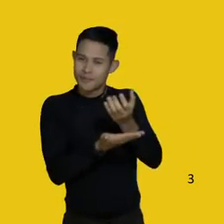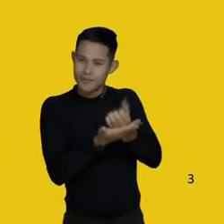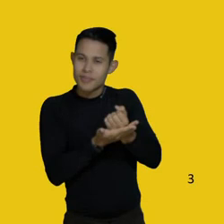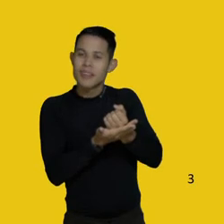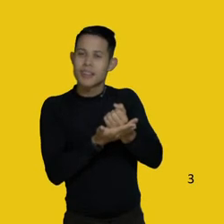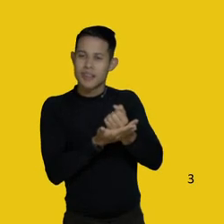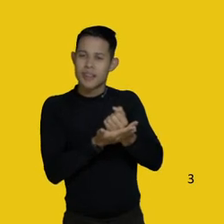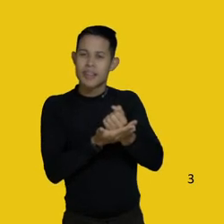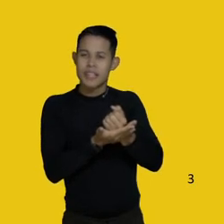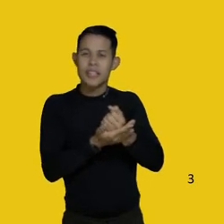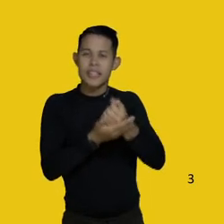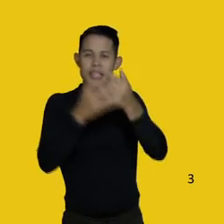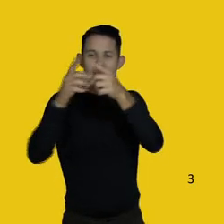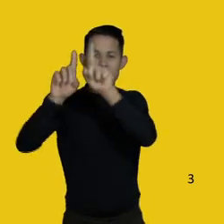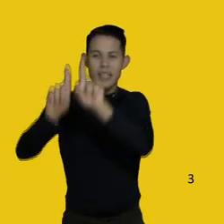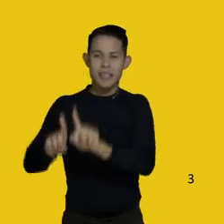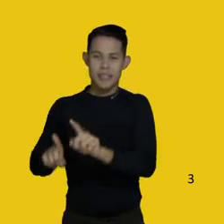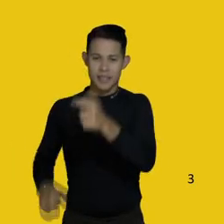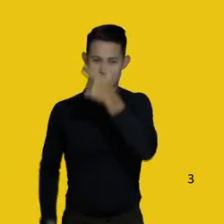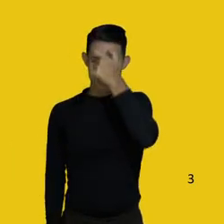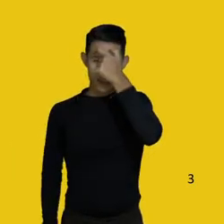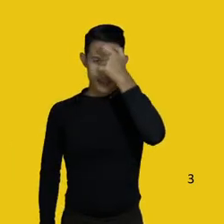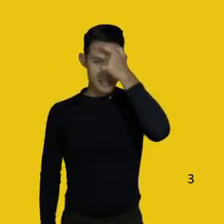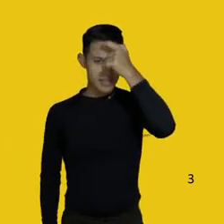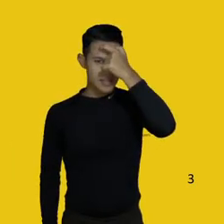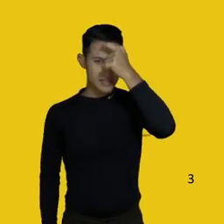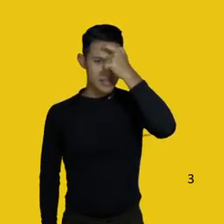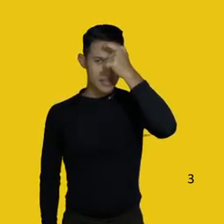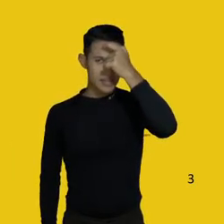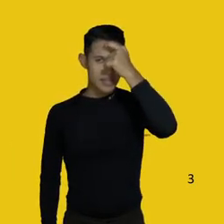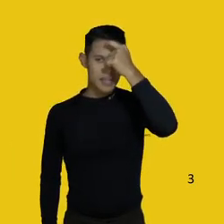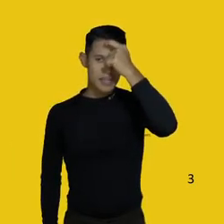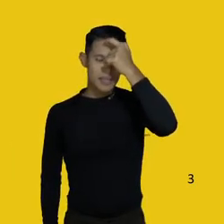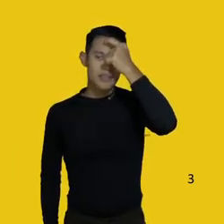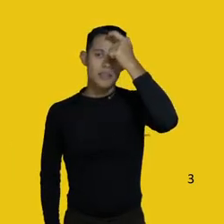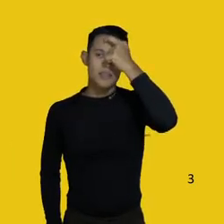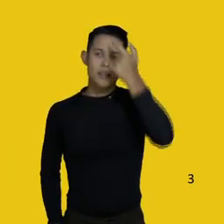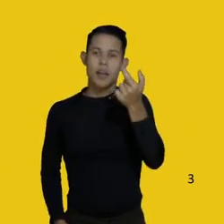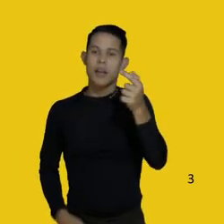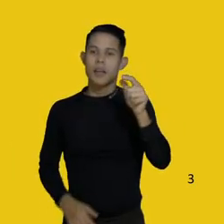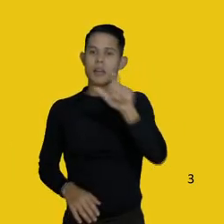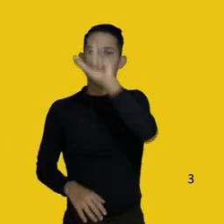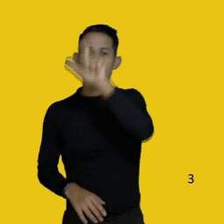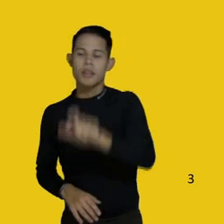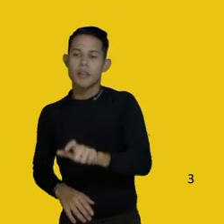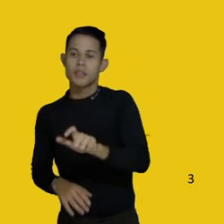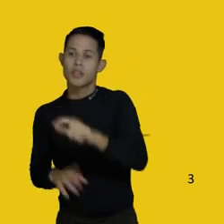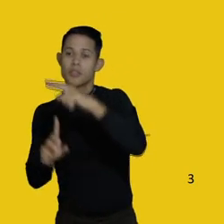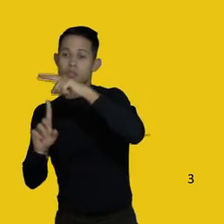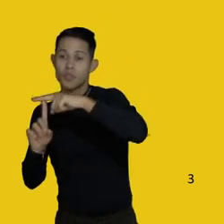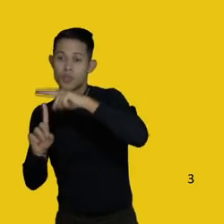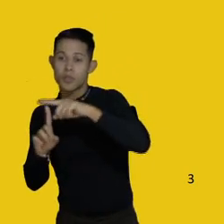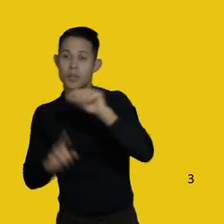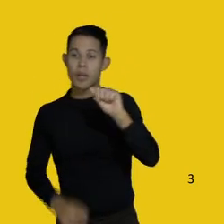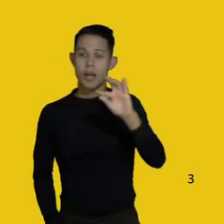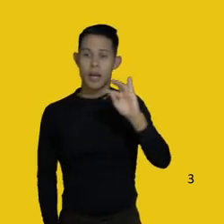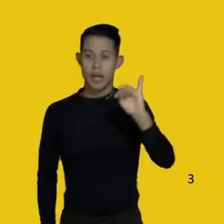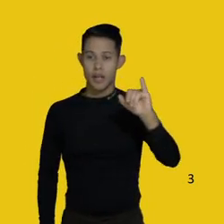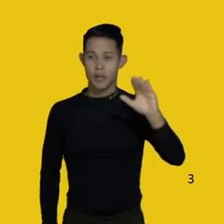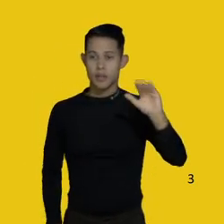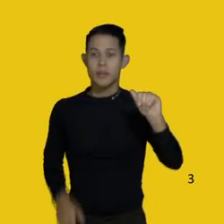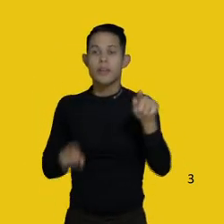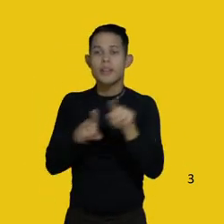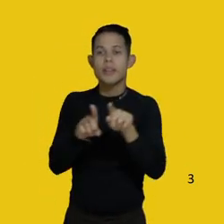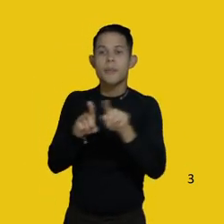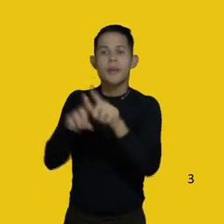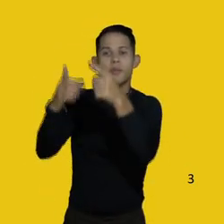então a gente vê bem a diferença né uma criança típica de uma atípica né e do deficiente intelectual né leva mais tempo